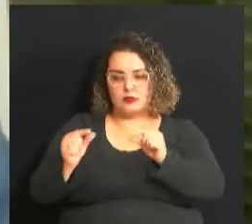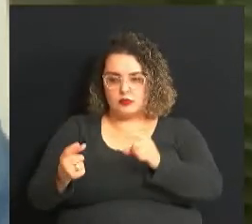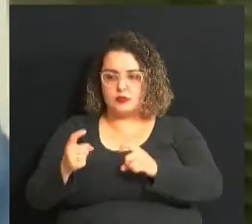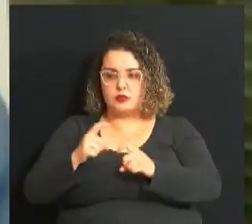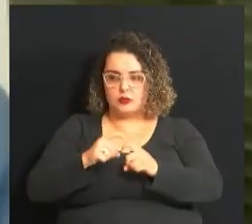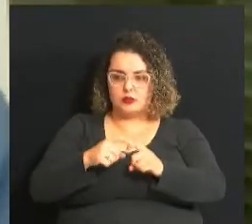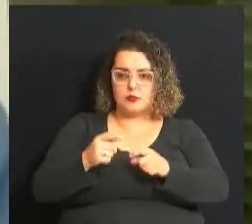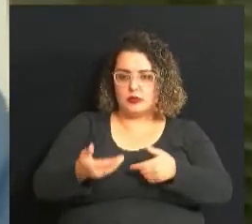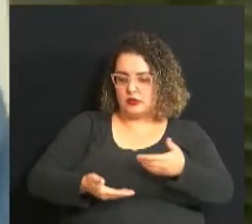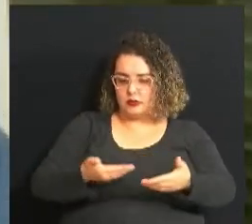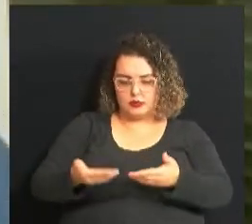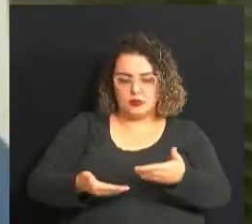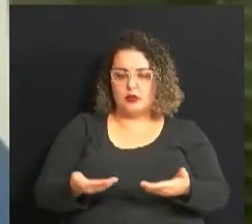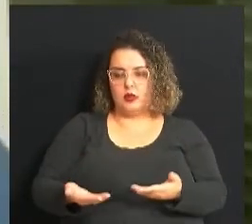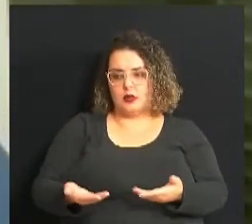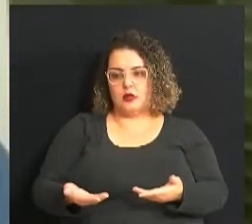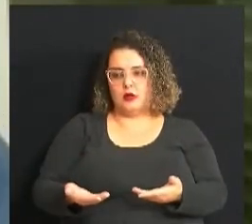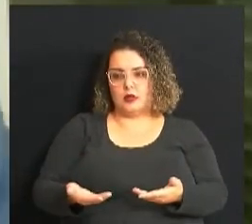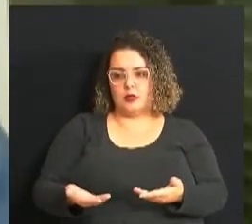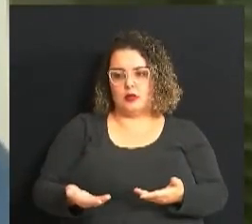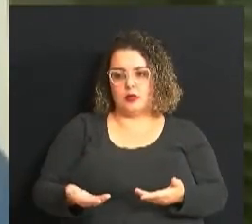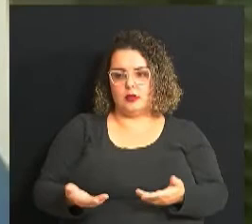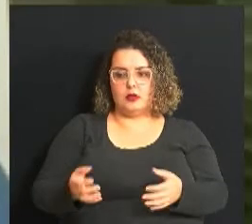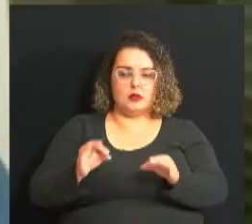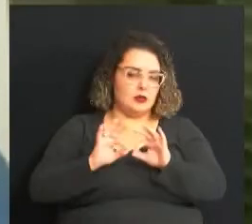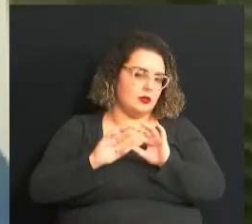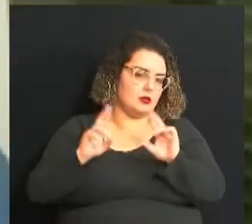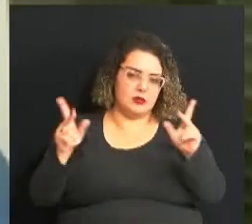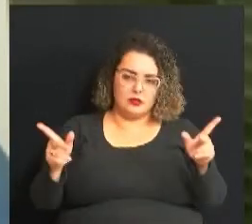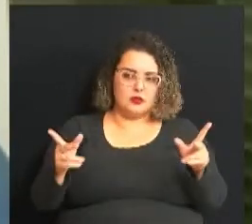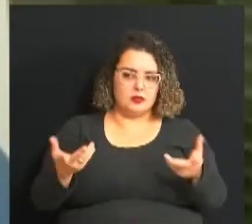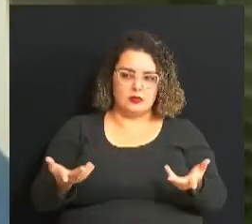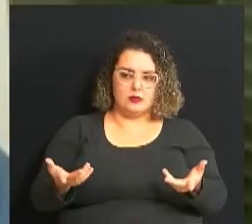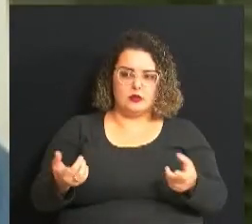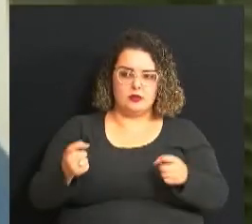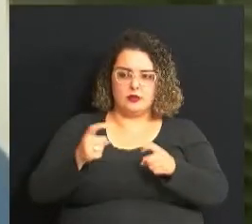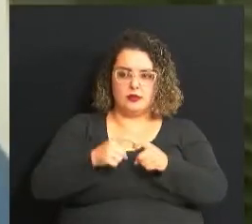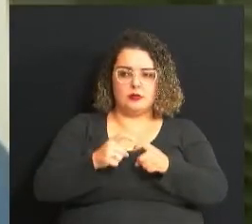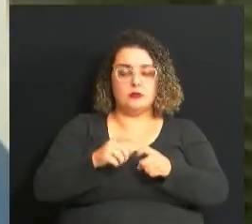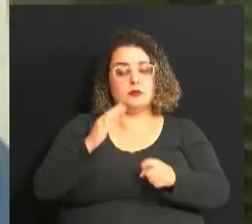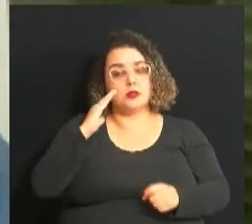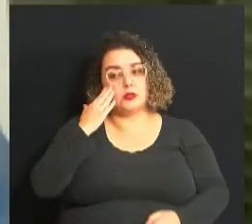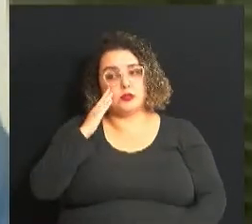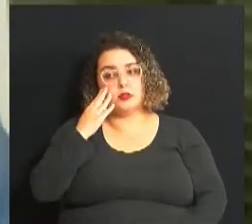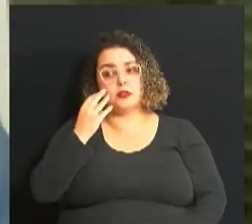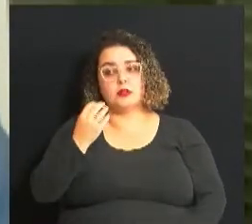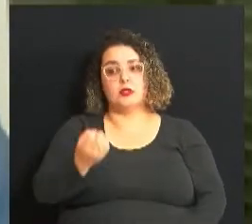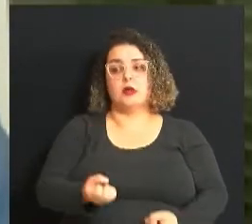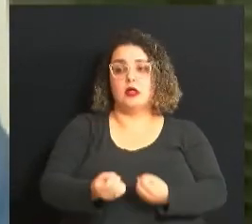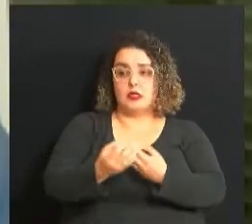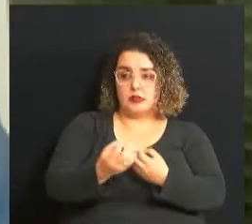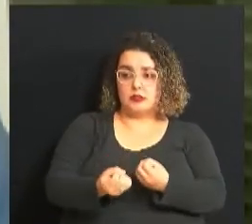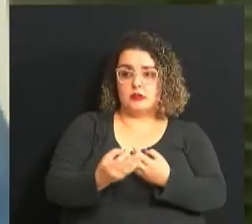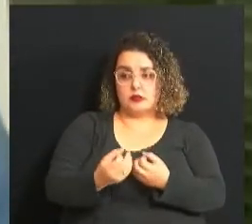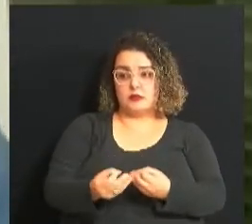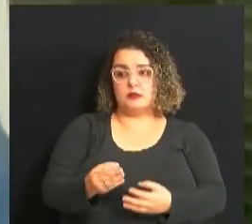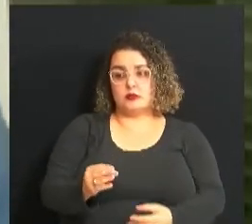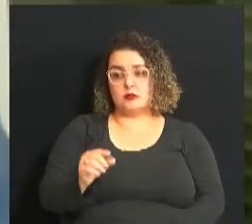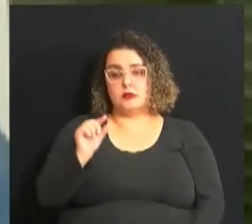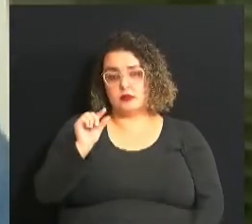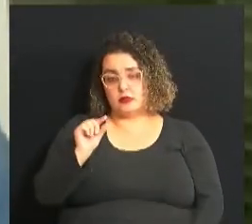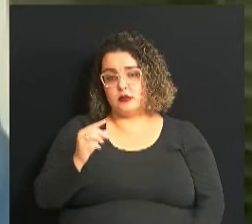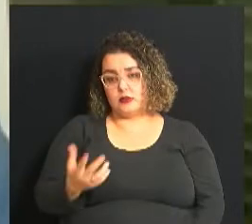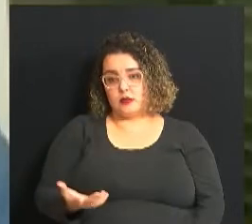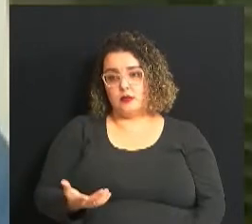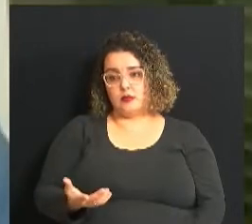tratamentos, mas ainda é muito dísparo. O primeiro semestre praticamente inteiro ainda tem esse receio. Então, existe sim